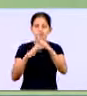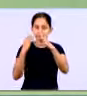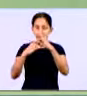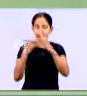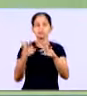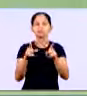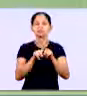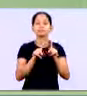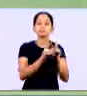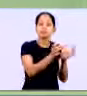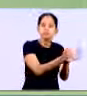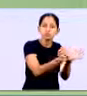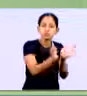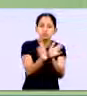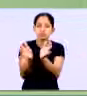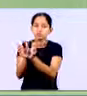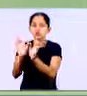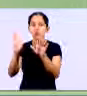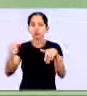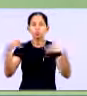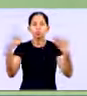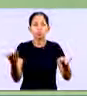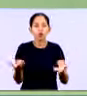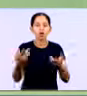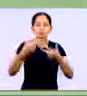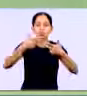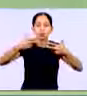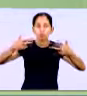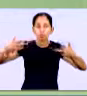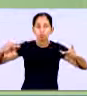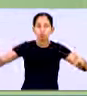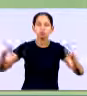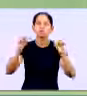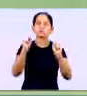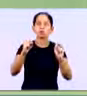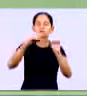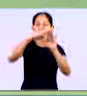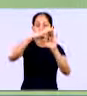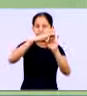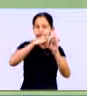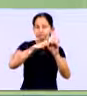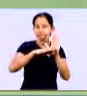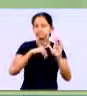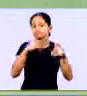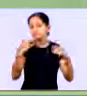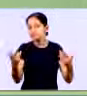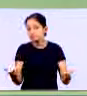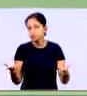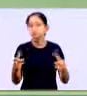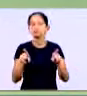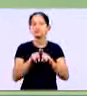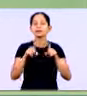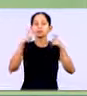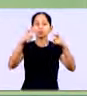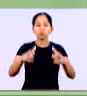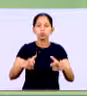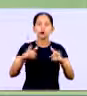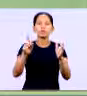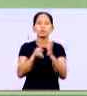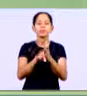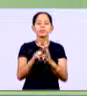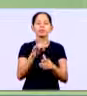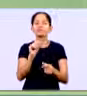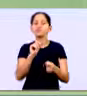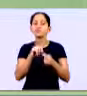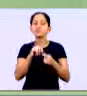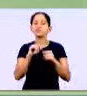despesas e receitas, que tipo de despesa e que tipo de receita a gente vai se utilizar, o local de registro do fluxo de caixa. Aonde eu